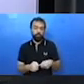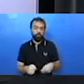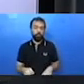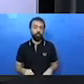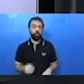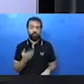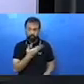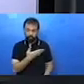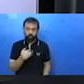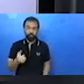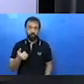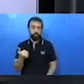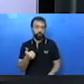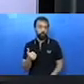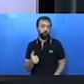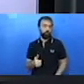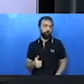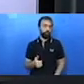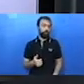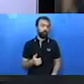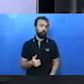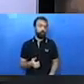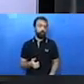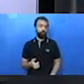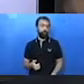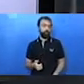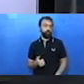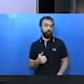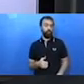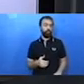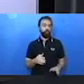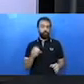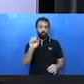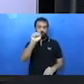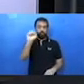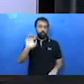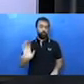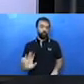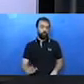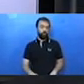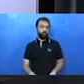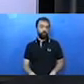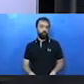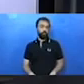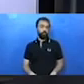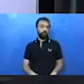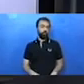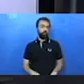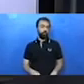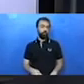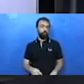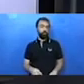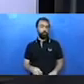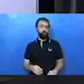Na atividade 1, exercício 1, nós temos o mapa político, mas olha a data, pessoal.